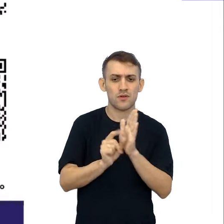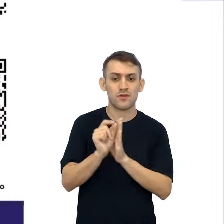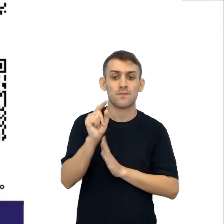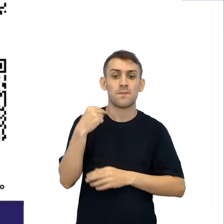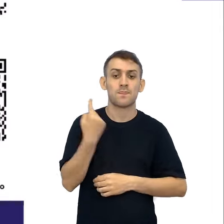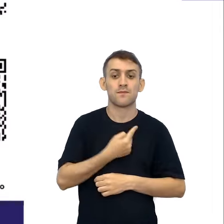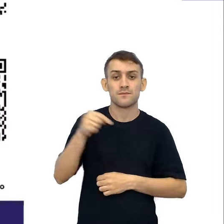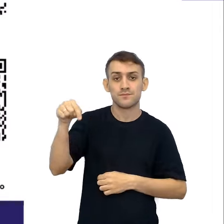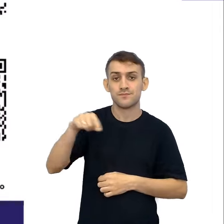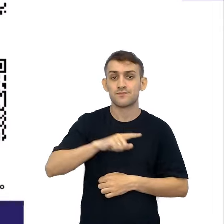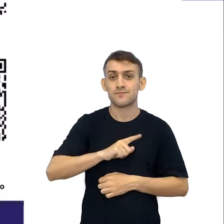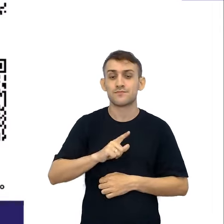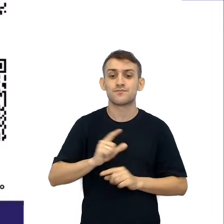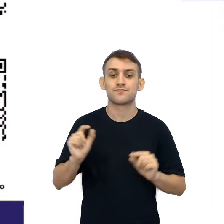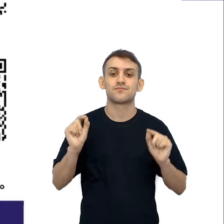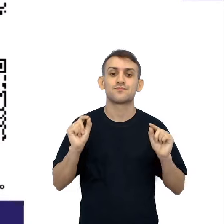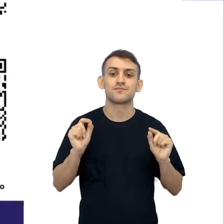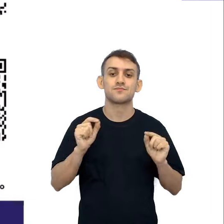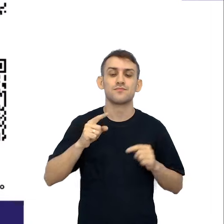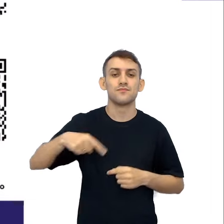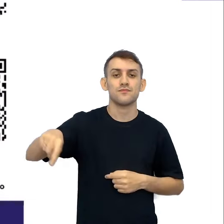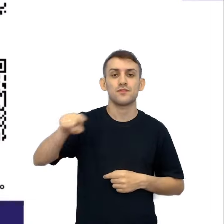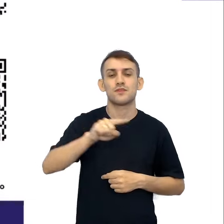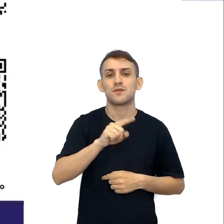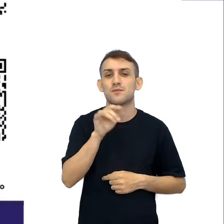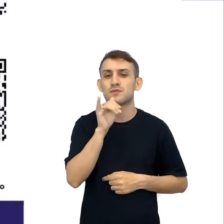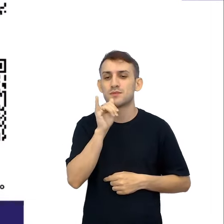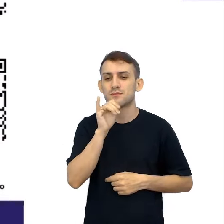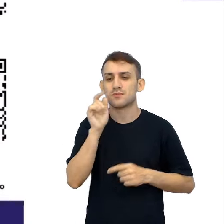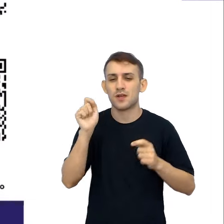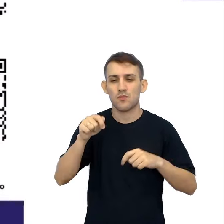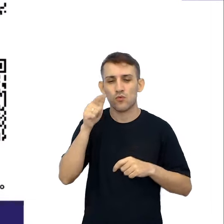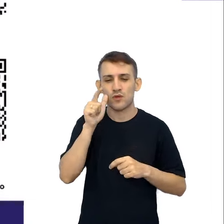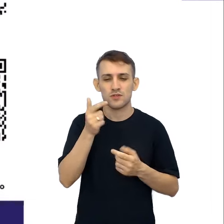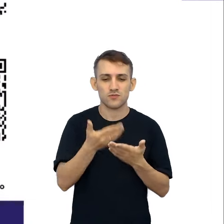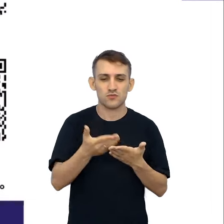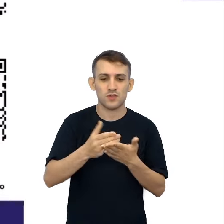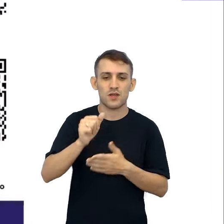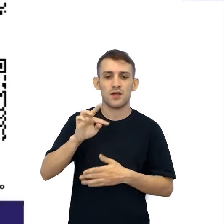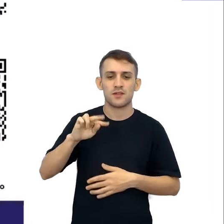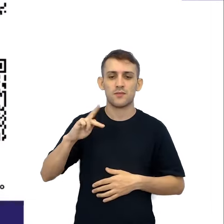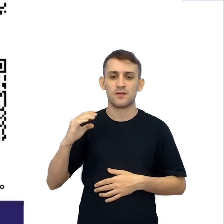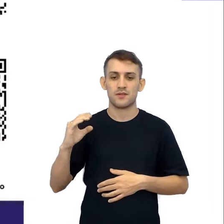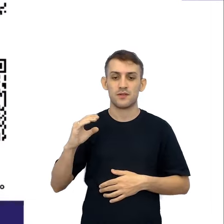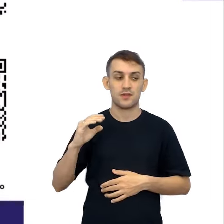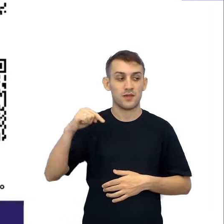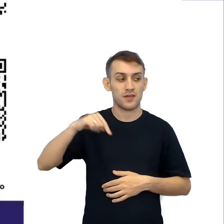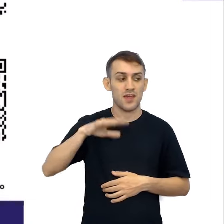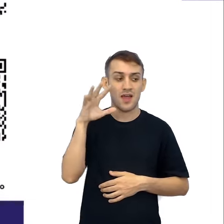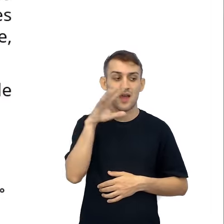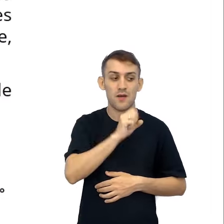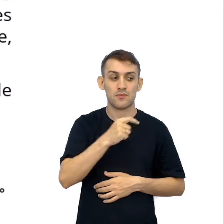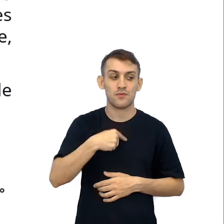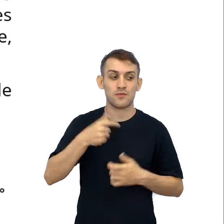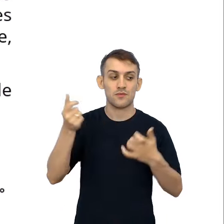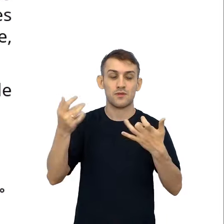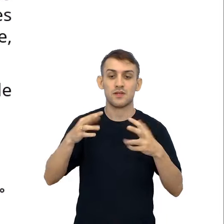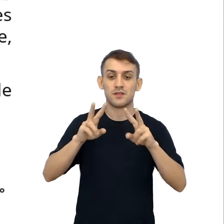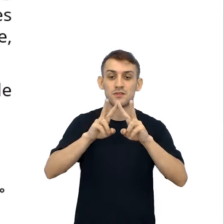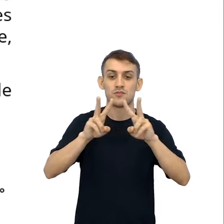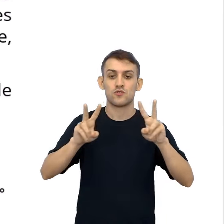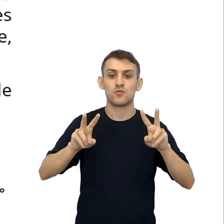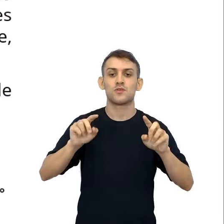nós trouxemos para que vocês pudessem estudar nos ATPCs. Eu vou rapidamente agora falar sobre os